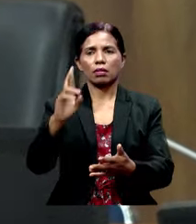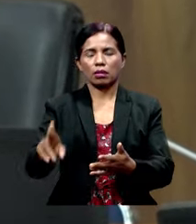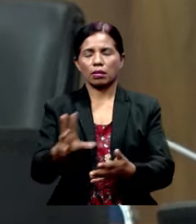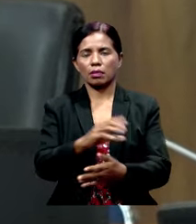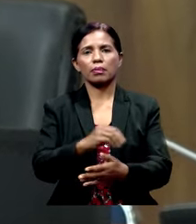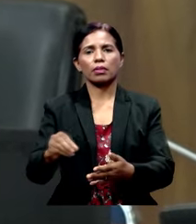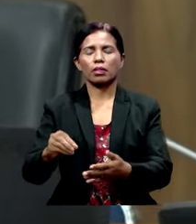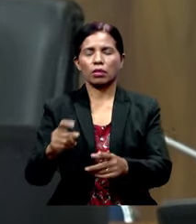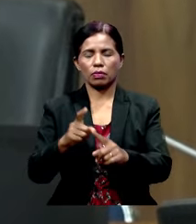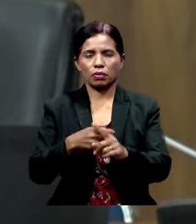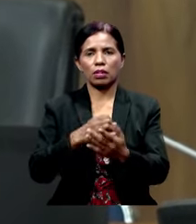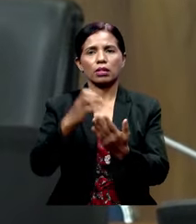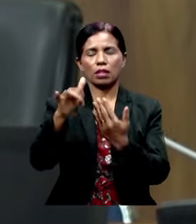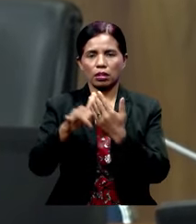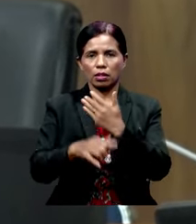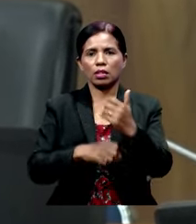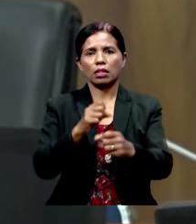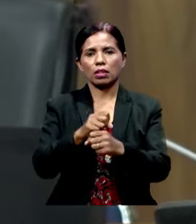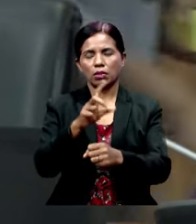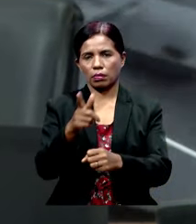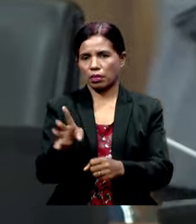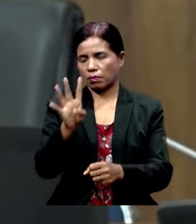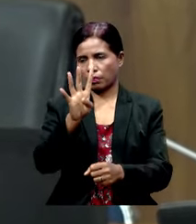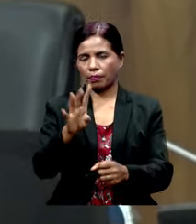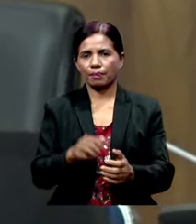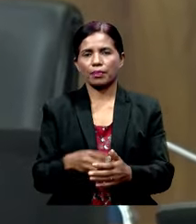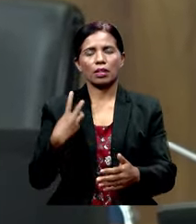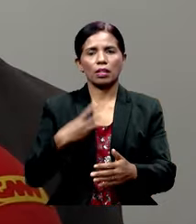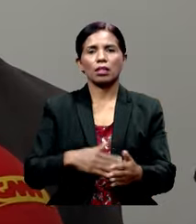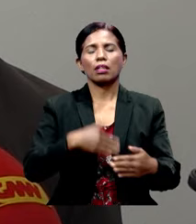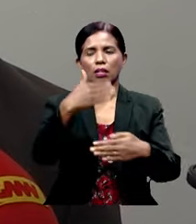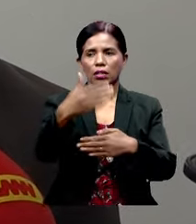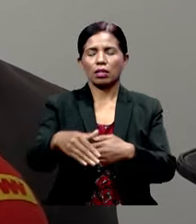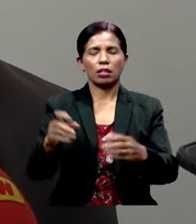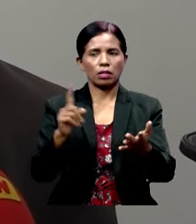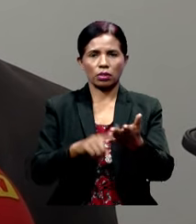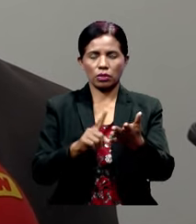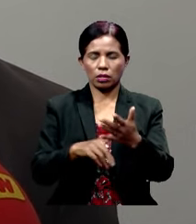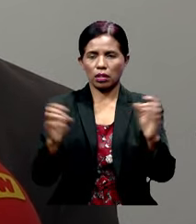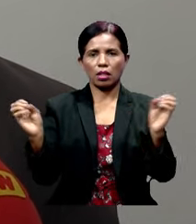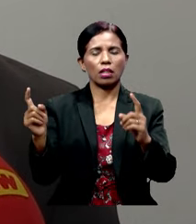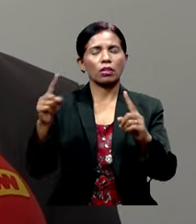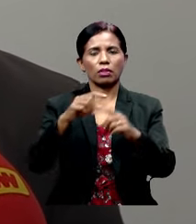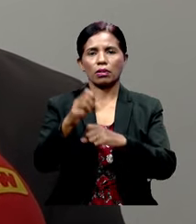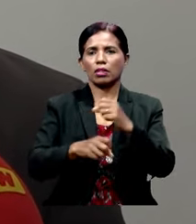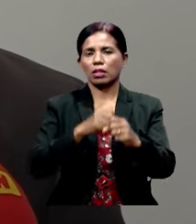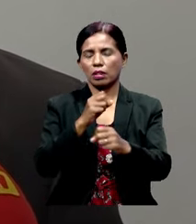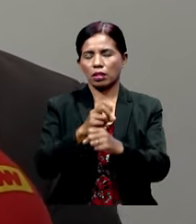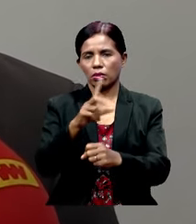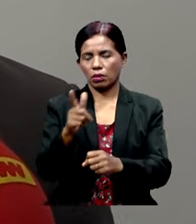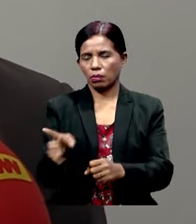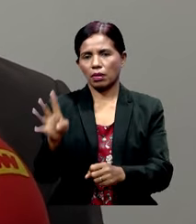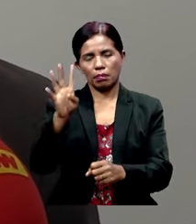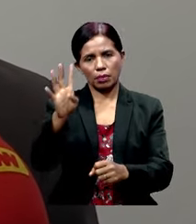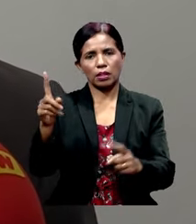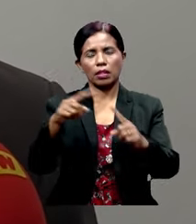se e início fulang janeiro tina rehun rural e senhat. Ultrapassa a discussão lá to e a tina 2023 nian mak tem que todo janeiro